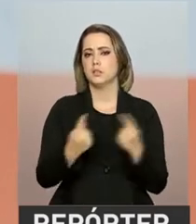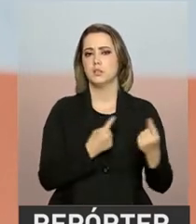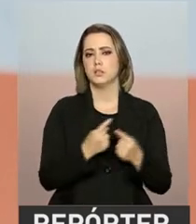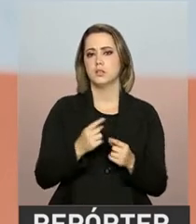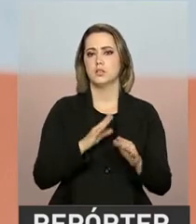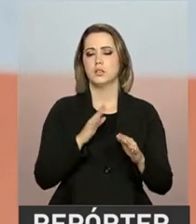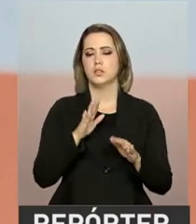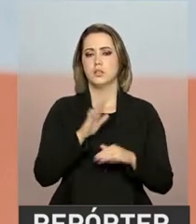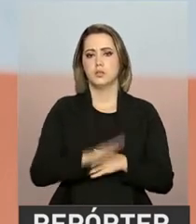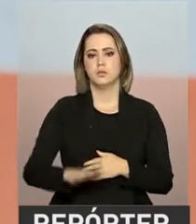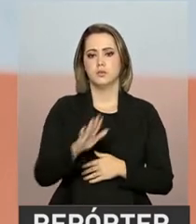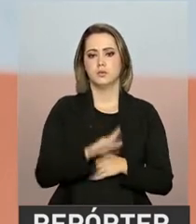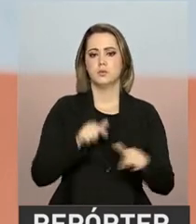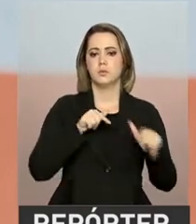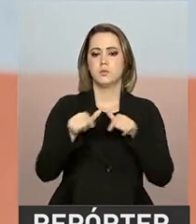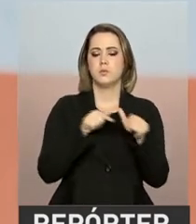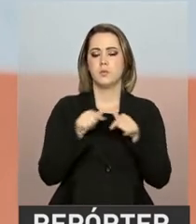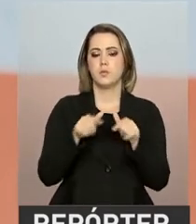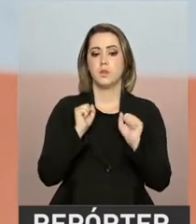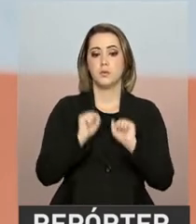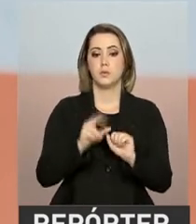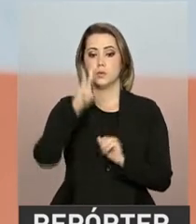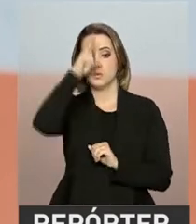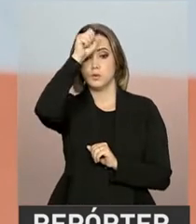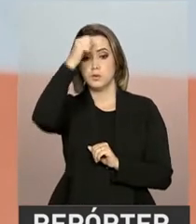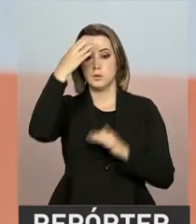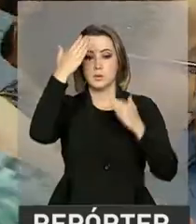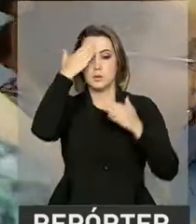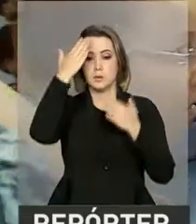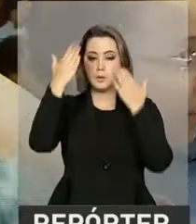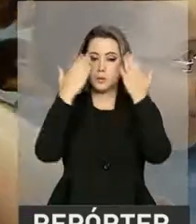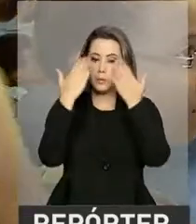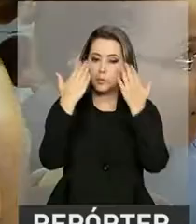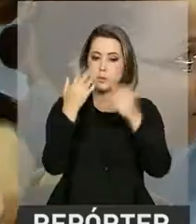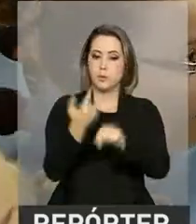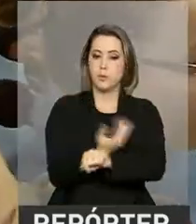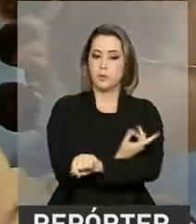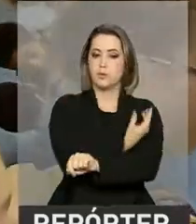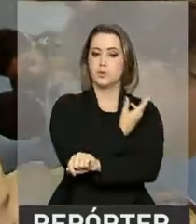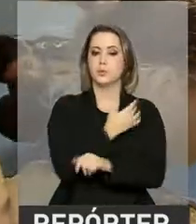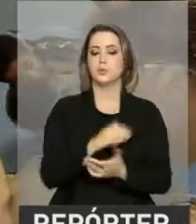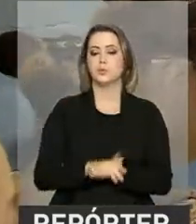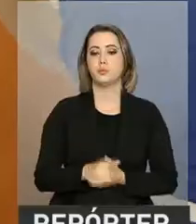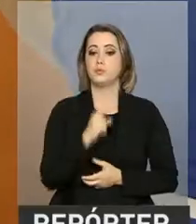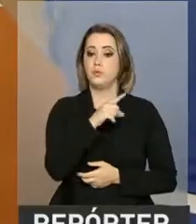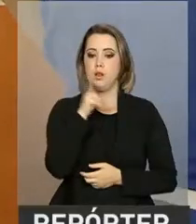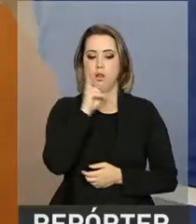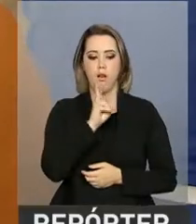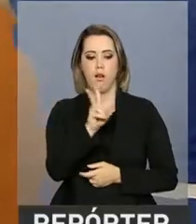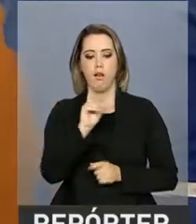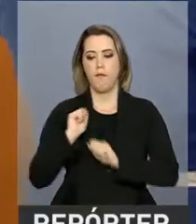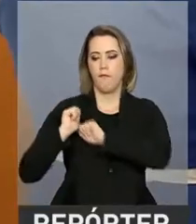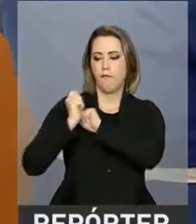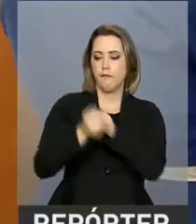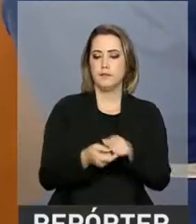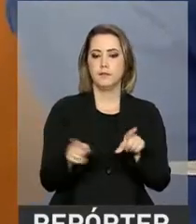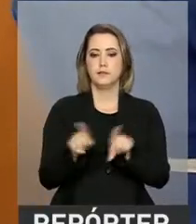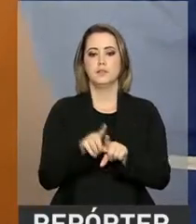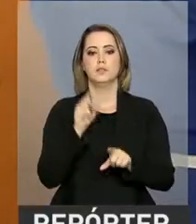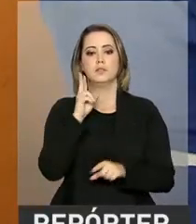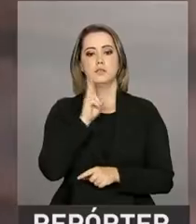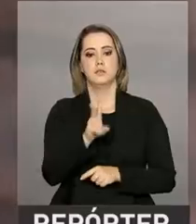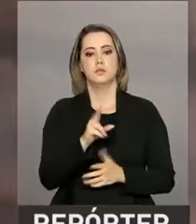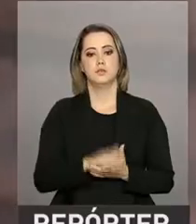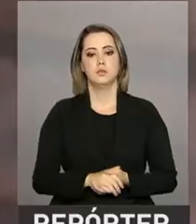e trabalhá-las de maneira que eles sejam fortalecidos emocionalmente. A primeira-dama esteve no tatame, onde as crianças praticam